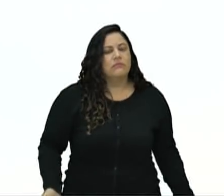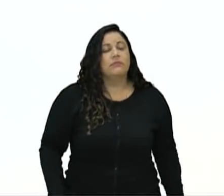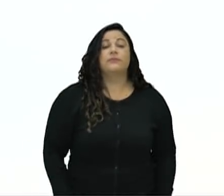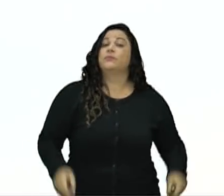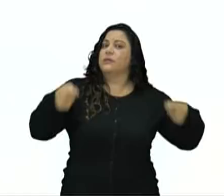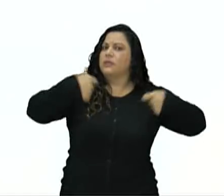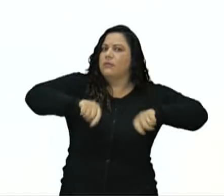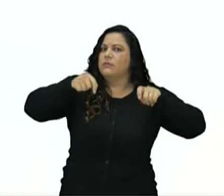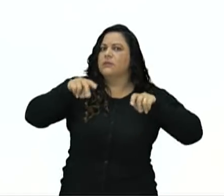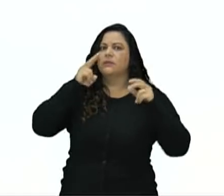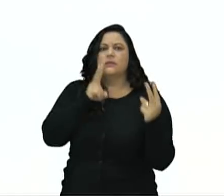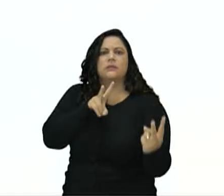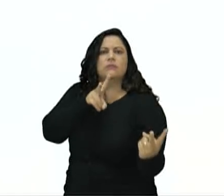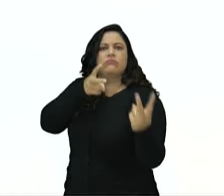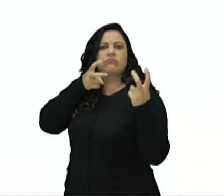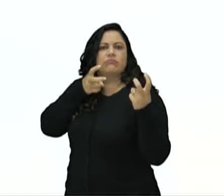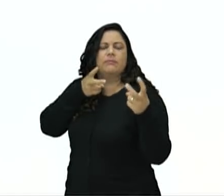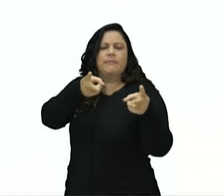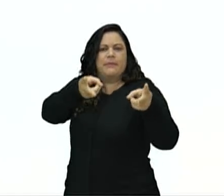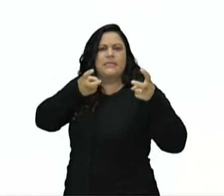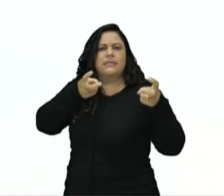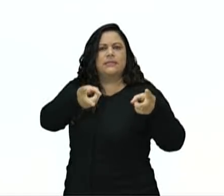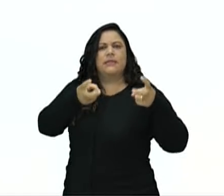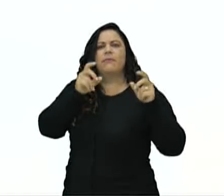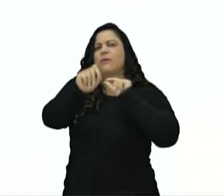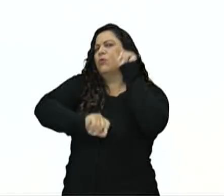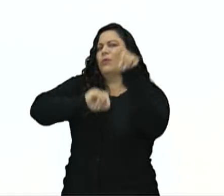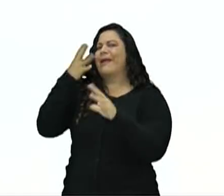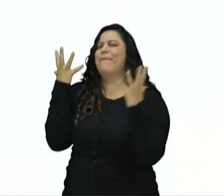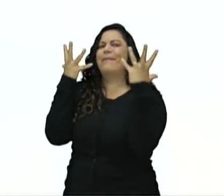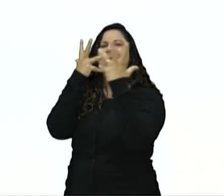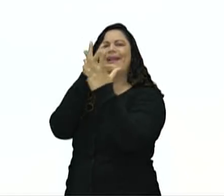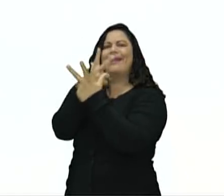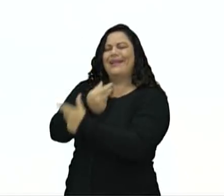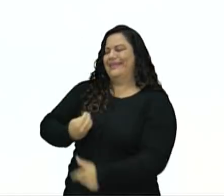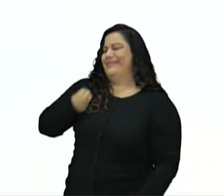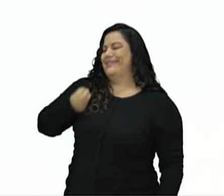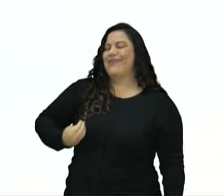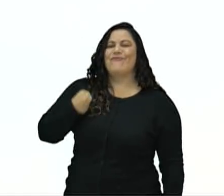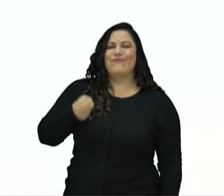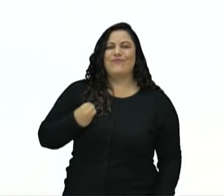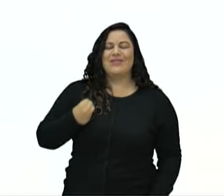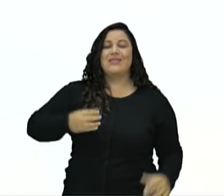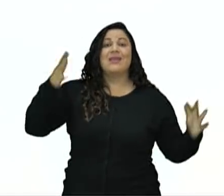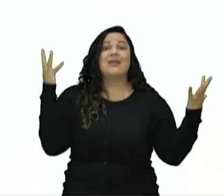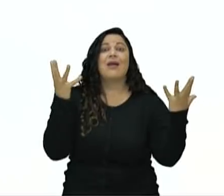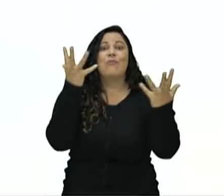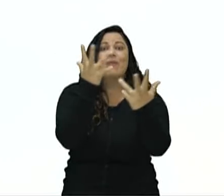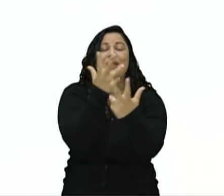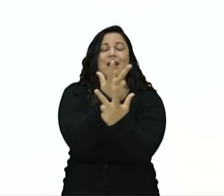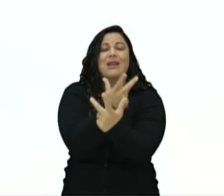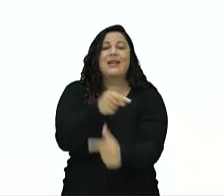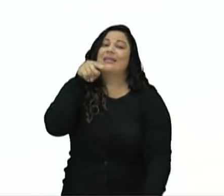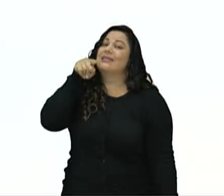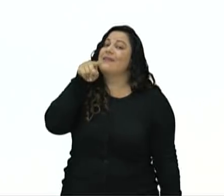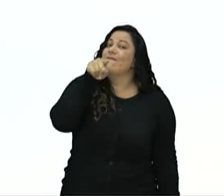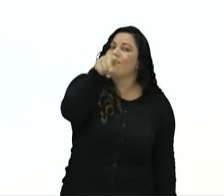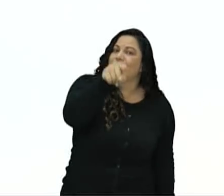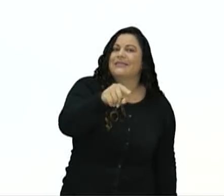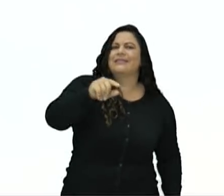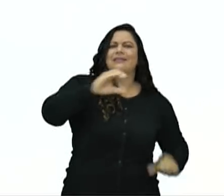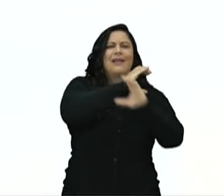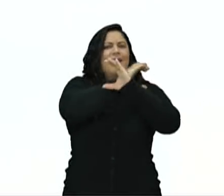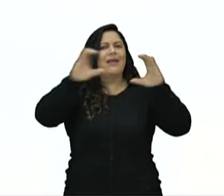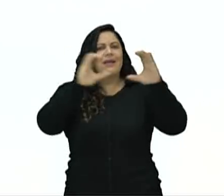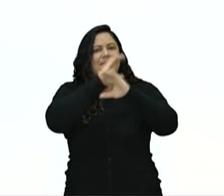a verdadeira beleza da vida e a verdadeira beleza em você. Confie em mim. Eu sei como é isso.